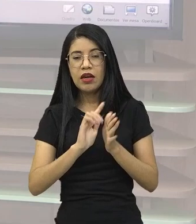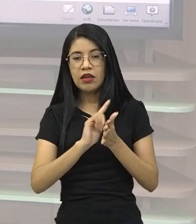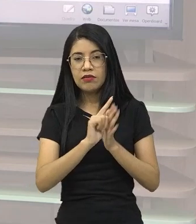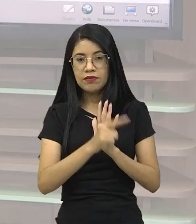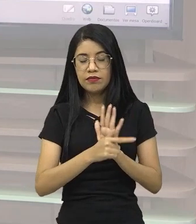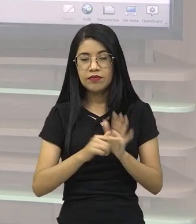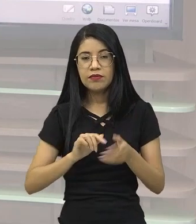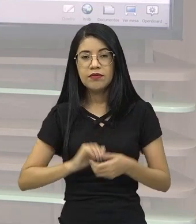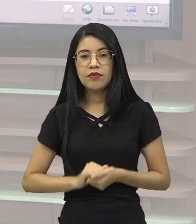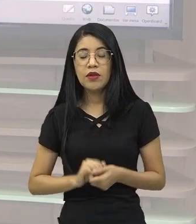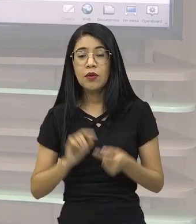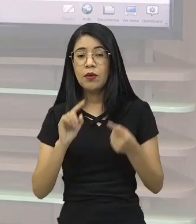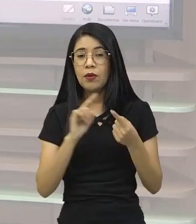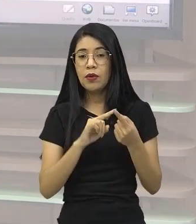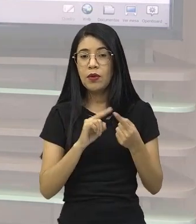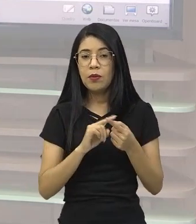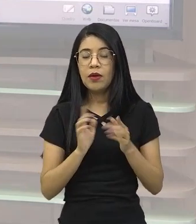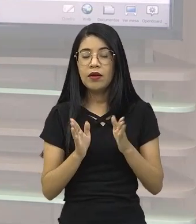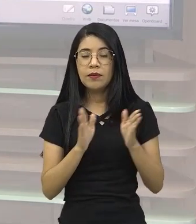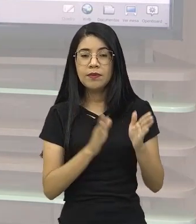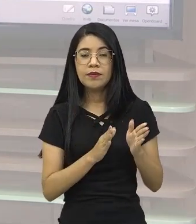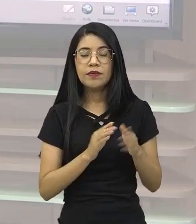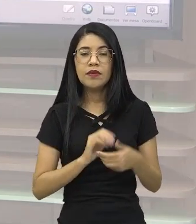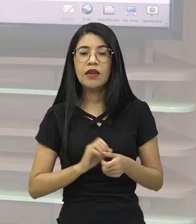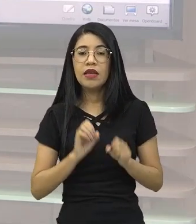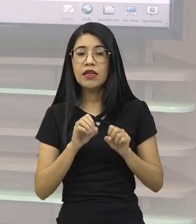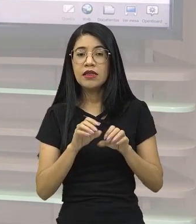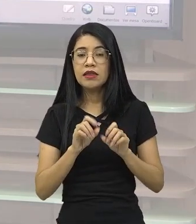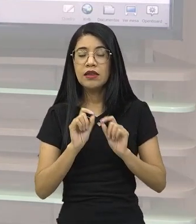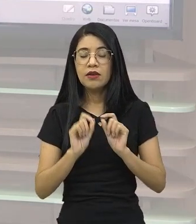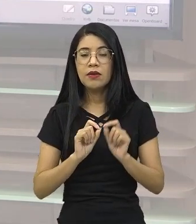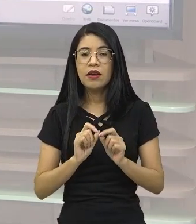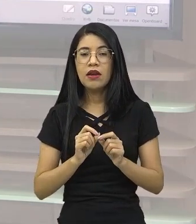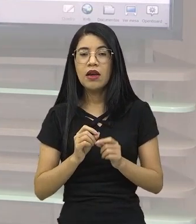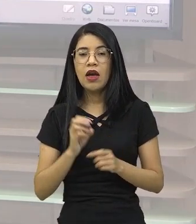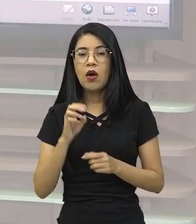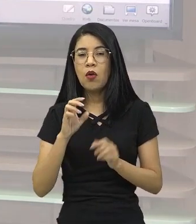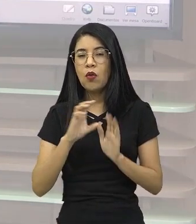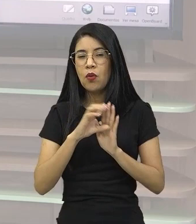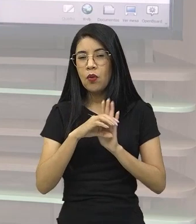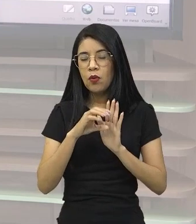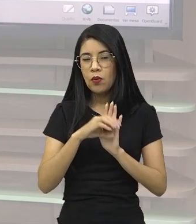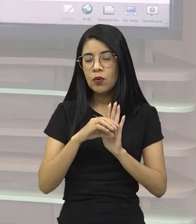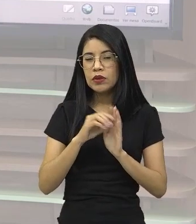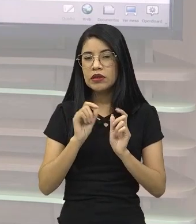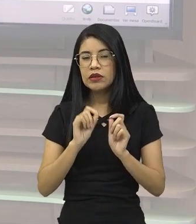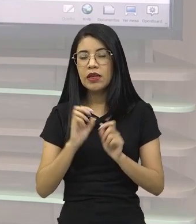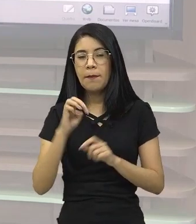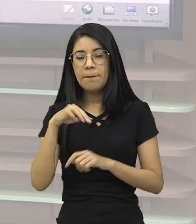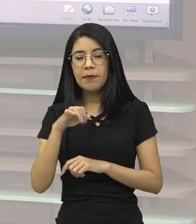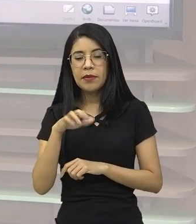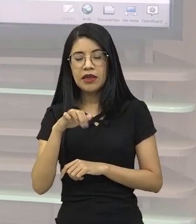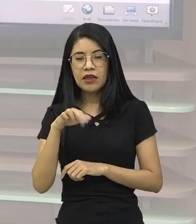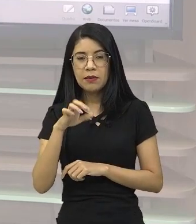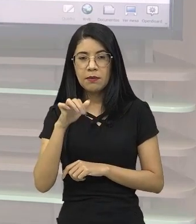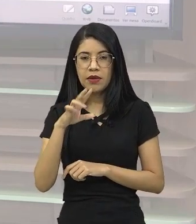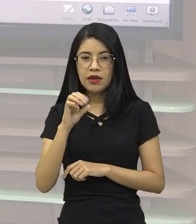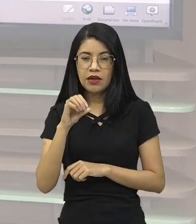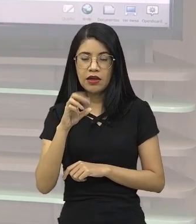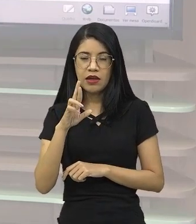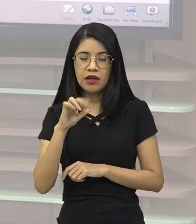No primeiro momento, trabalhei com vocês as noções, o conceito de mini-conto, microconto